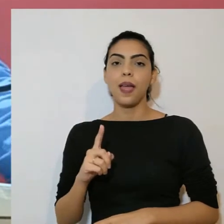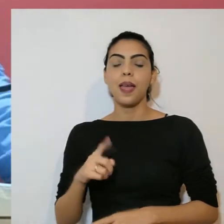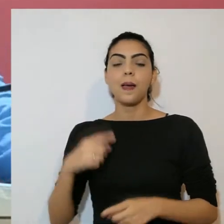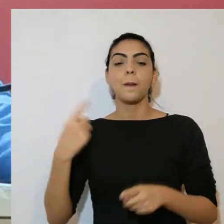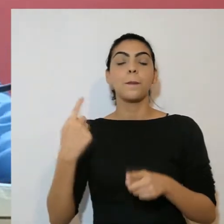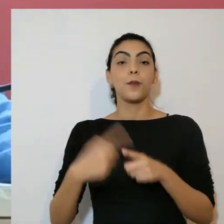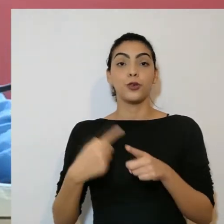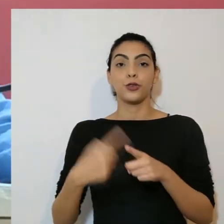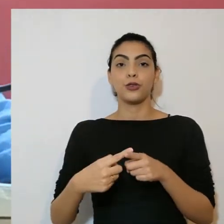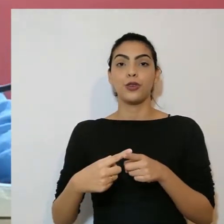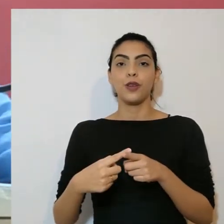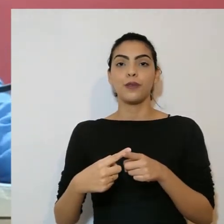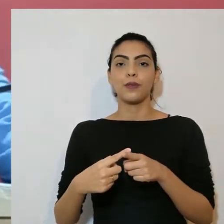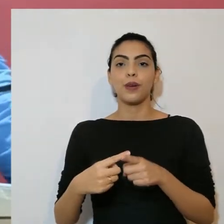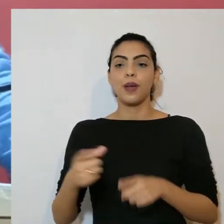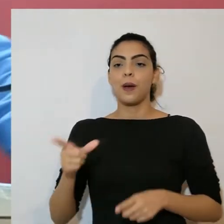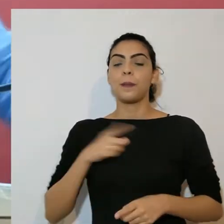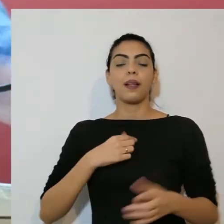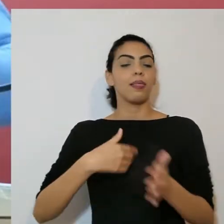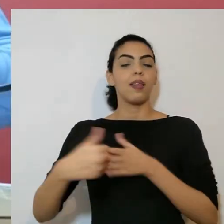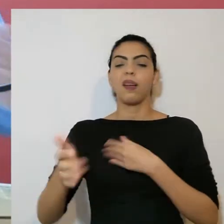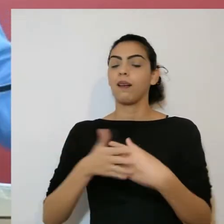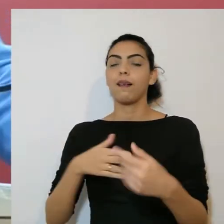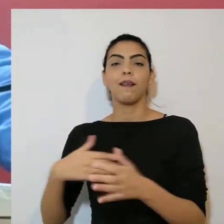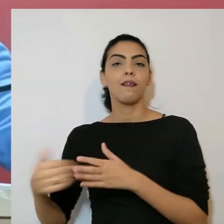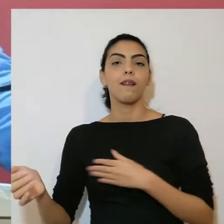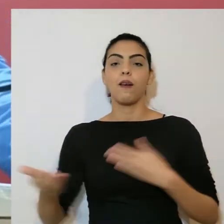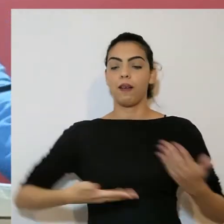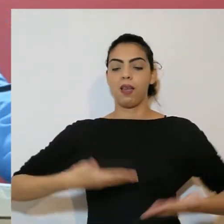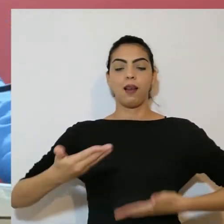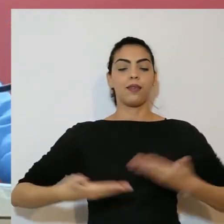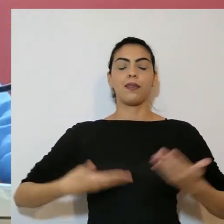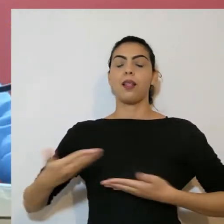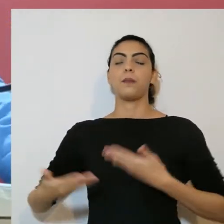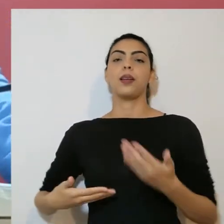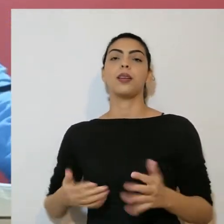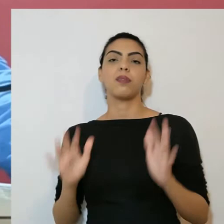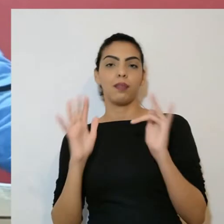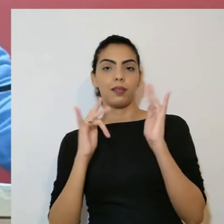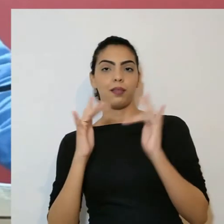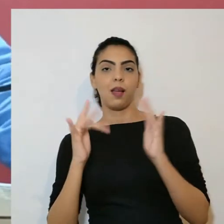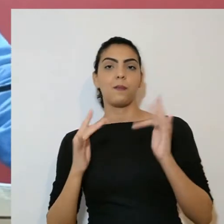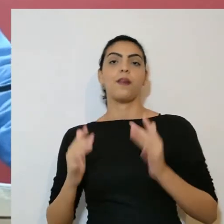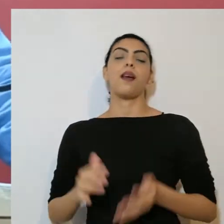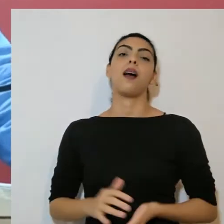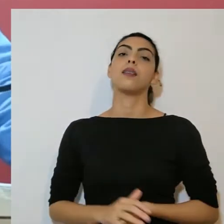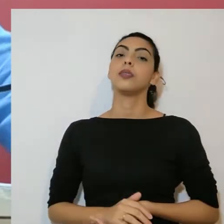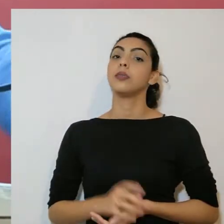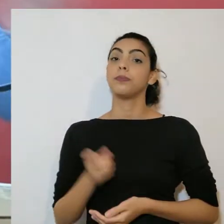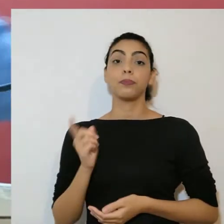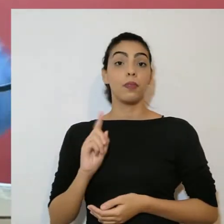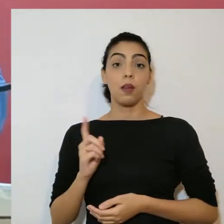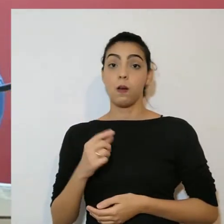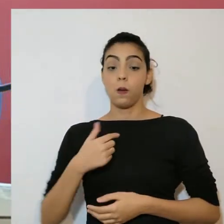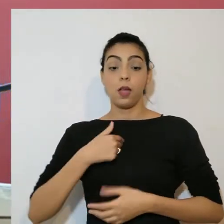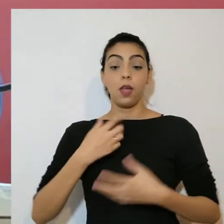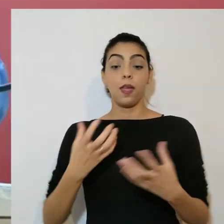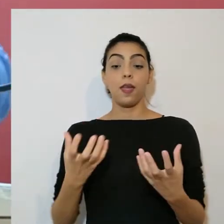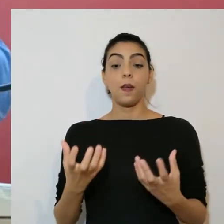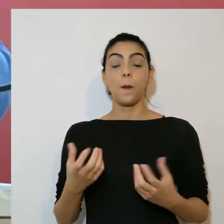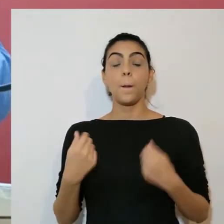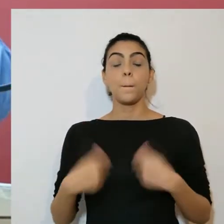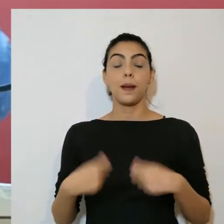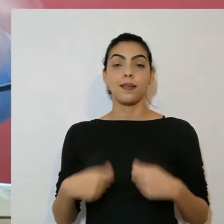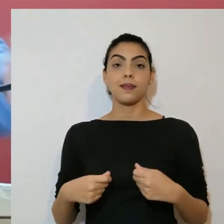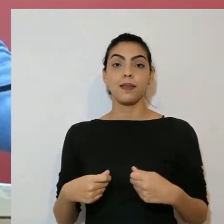com qualquer pessoa, para ter relacionamentos passageiros. Eu tenho que ser sério no